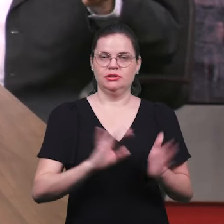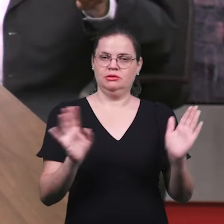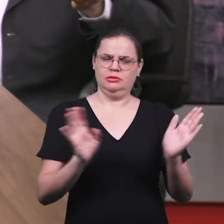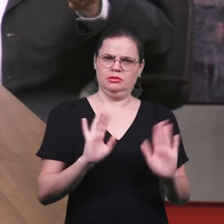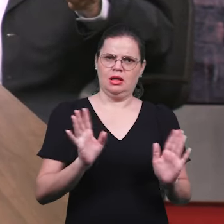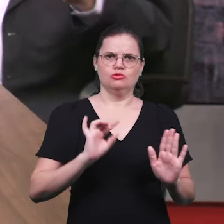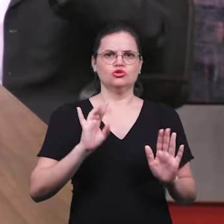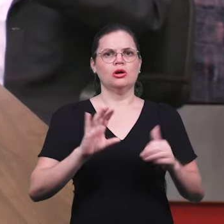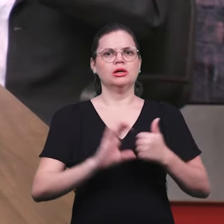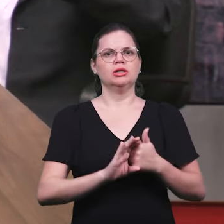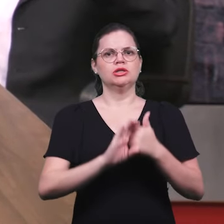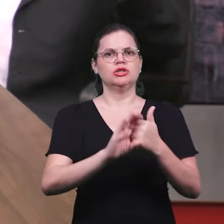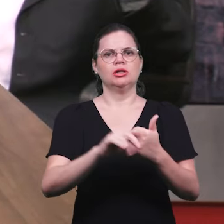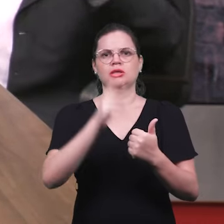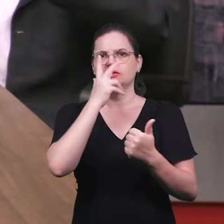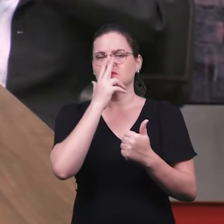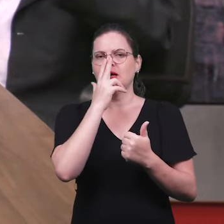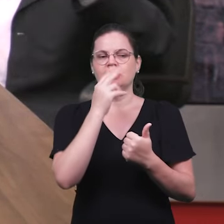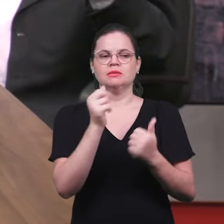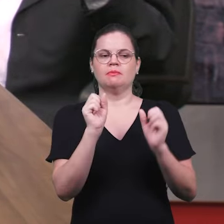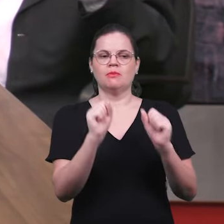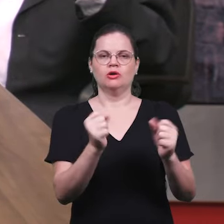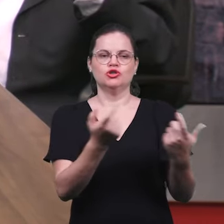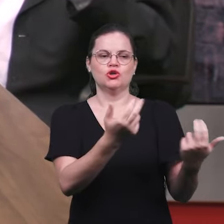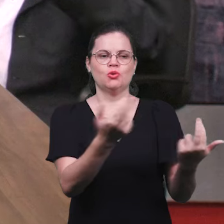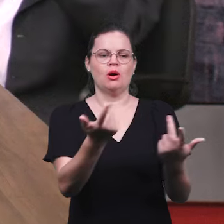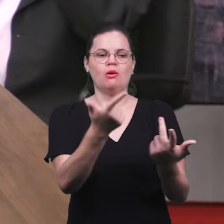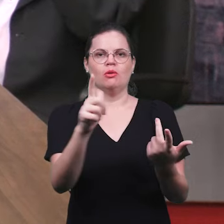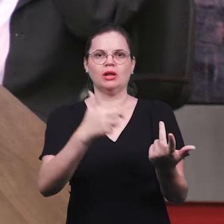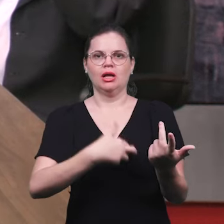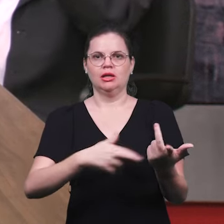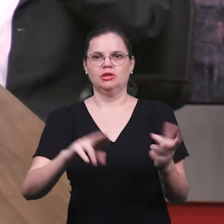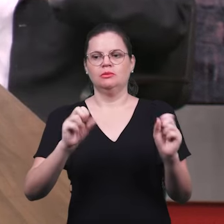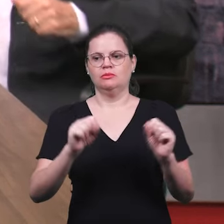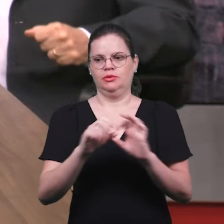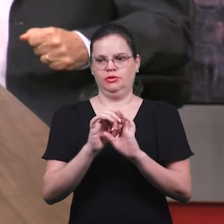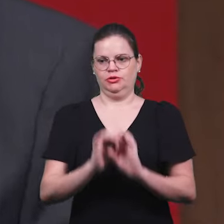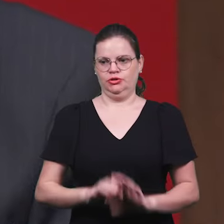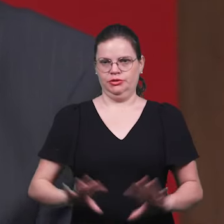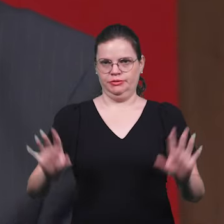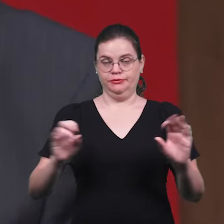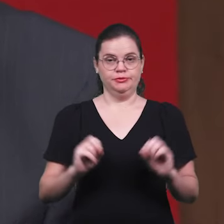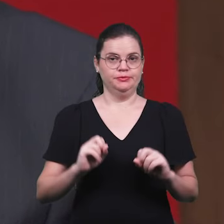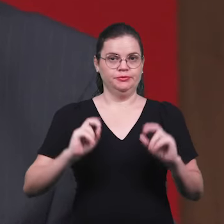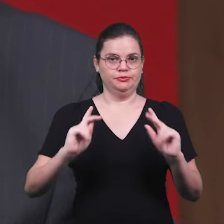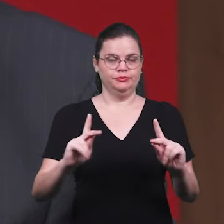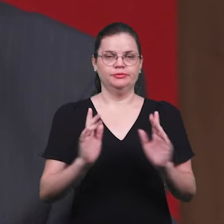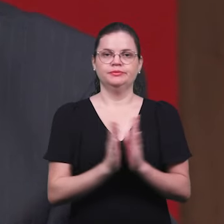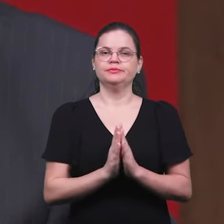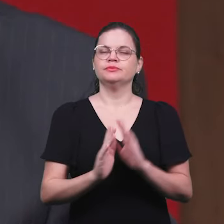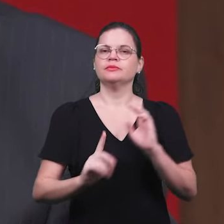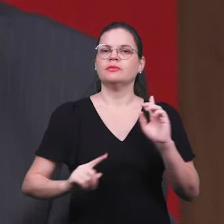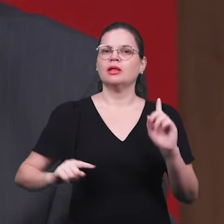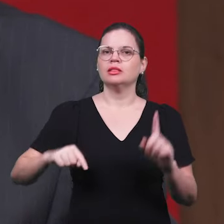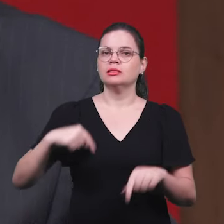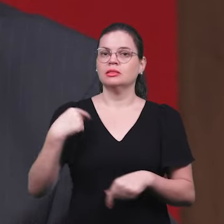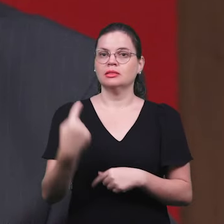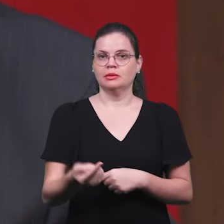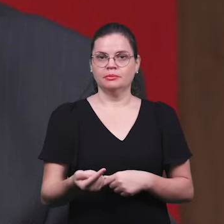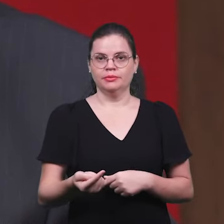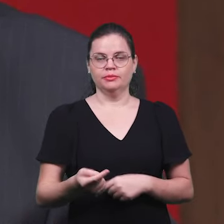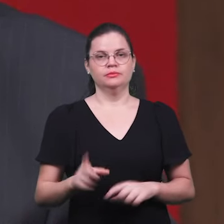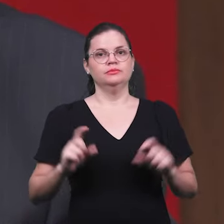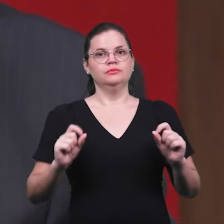outras religiões, né? Exatamente. Toleradas Tolerada. pelo império. Mais tarde, Constantino